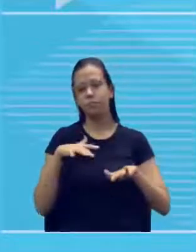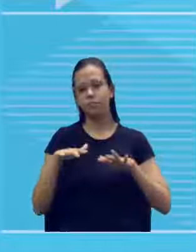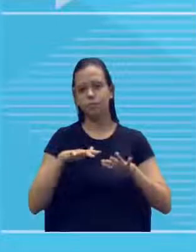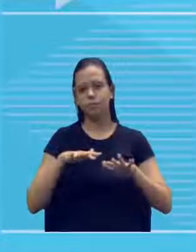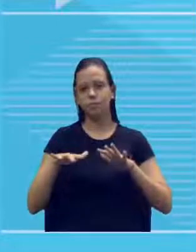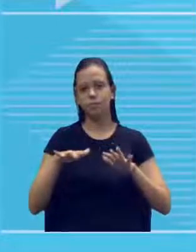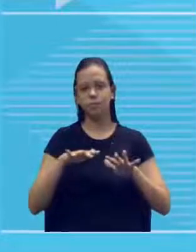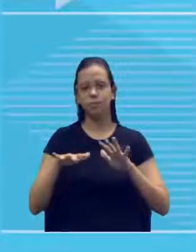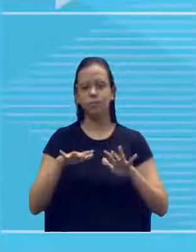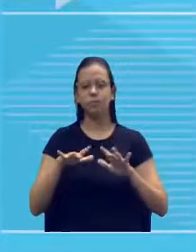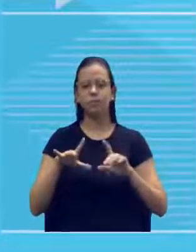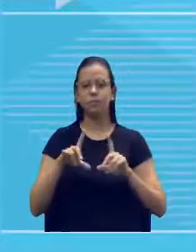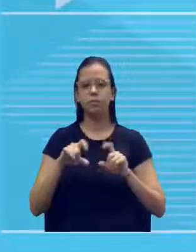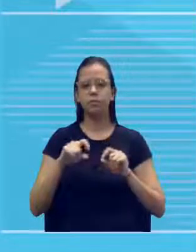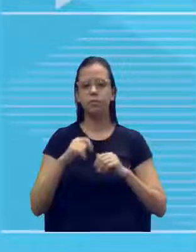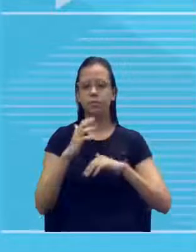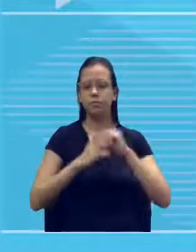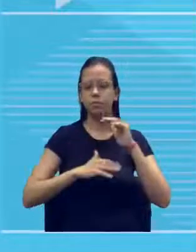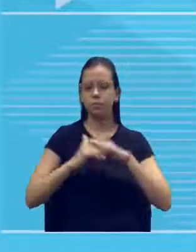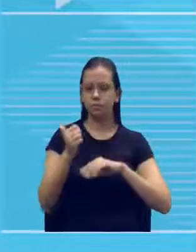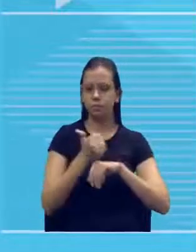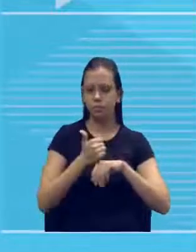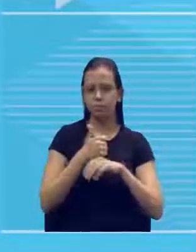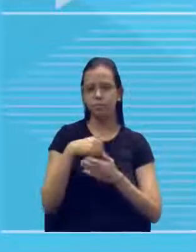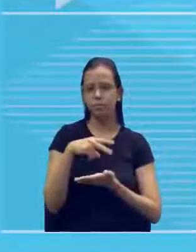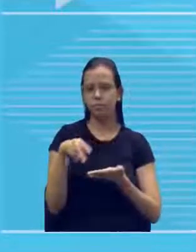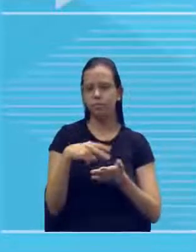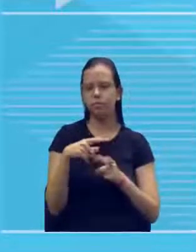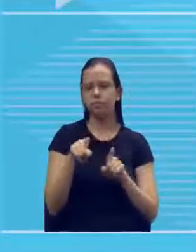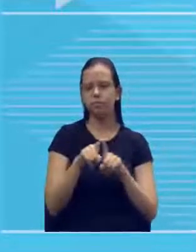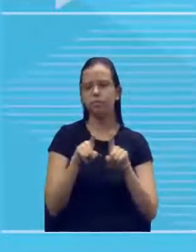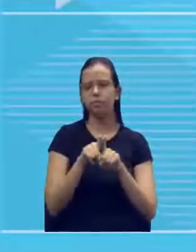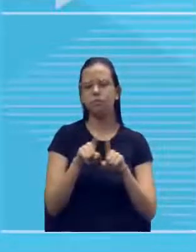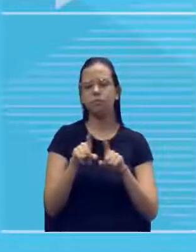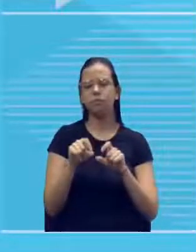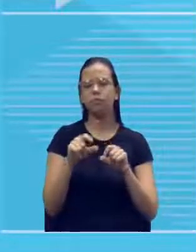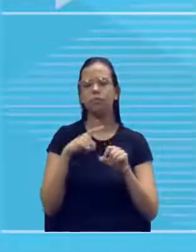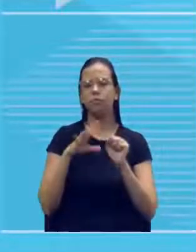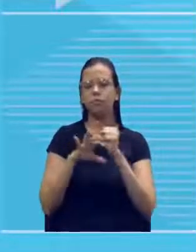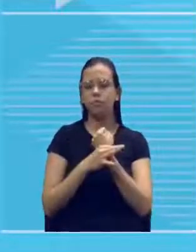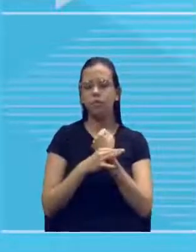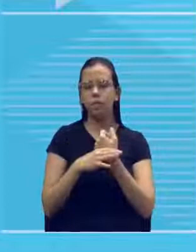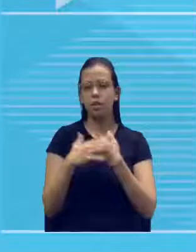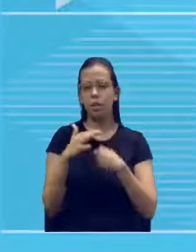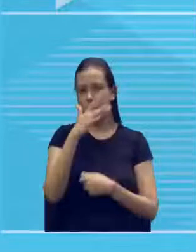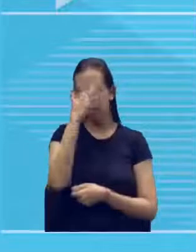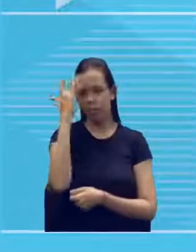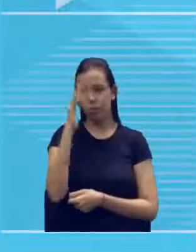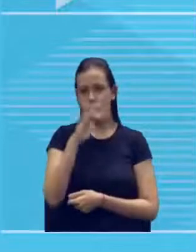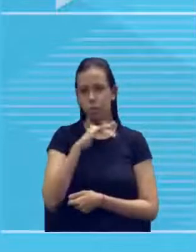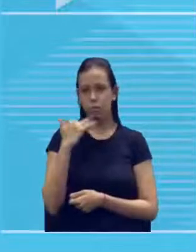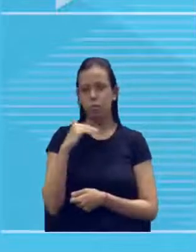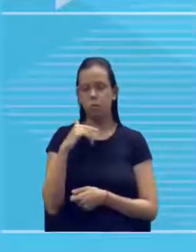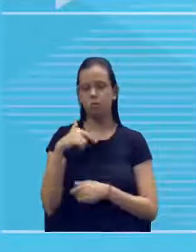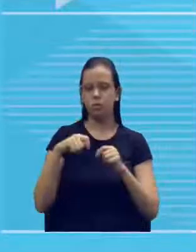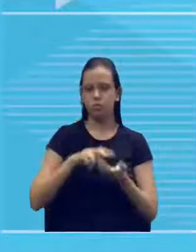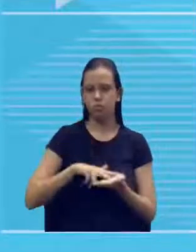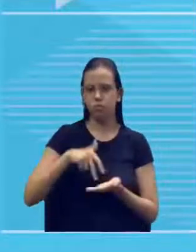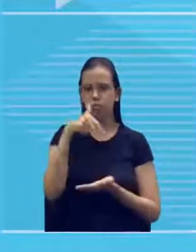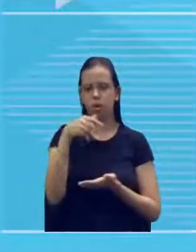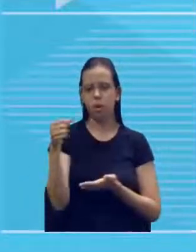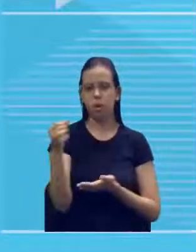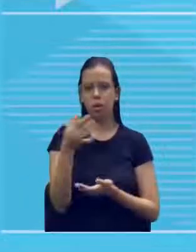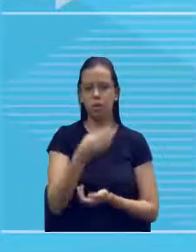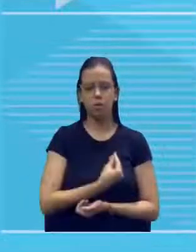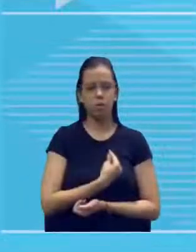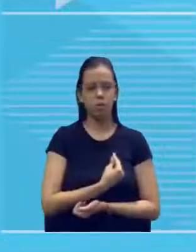movimentações que dançarinos asseguravam também que o morto em ascensão a uma nova vida, teriam ascensão a uma